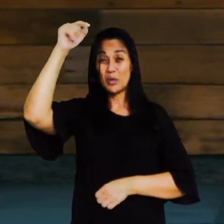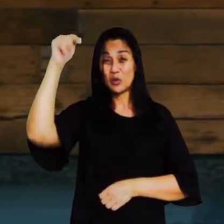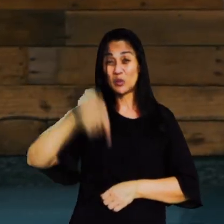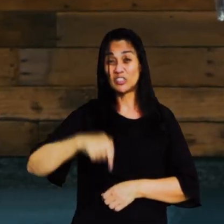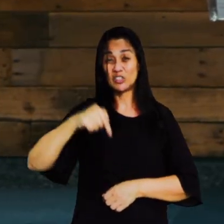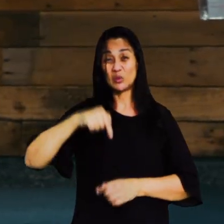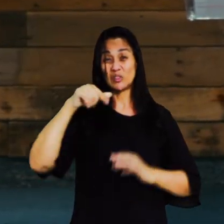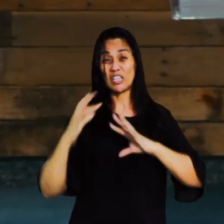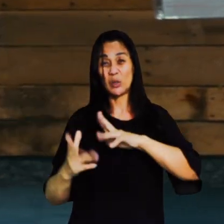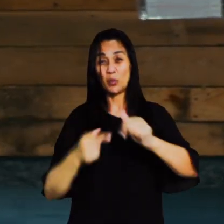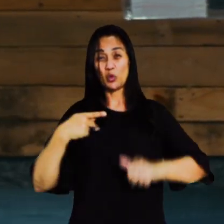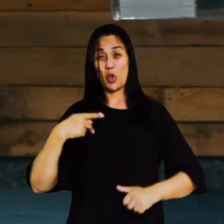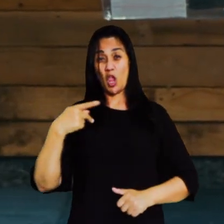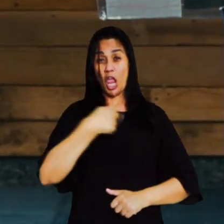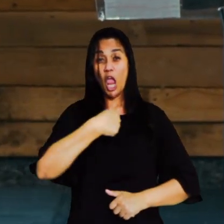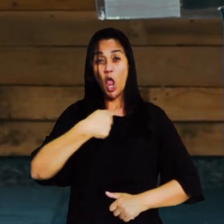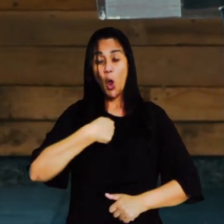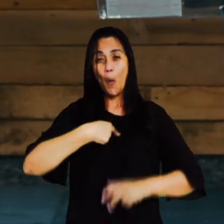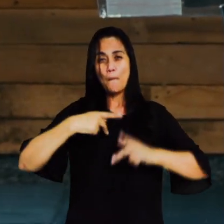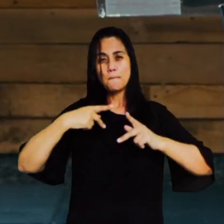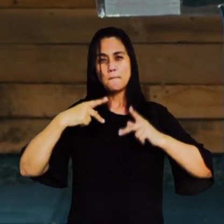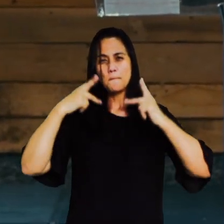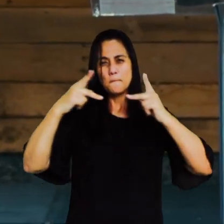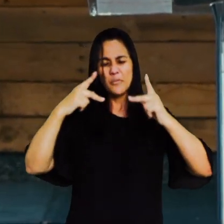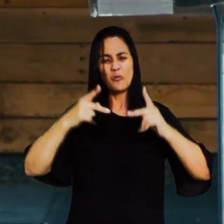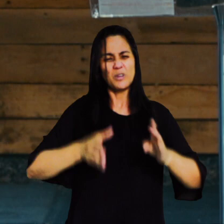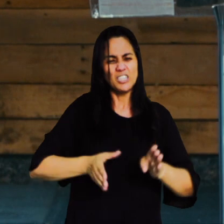te estimular a melhorar.